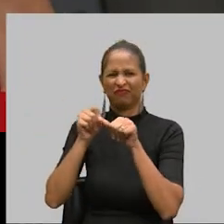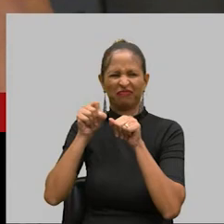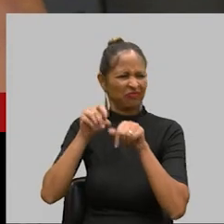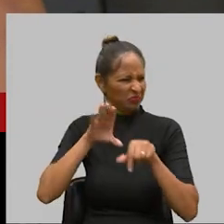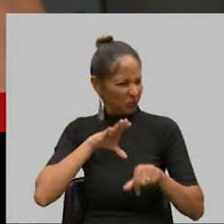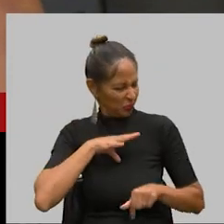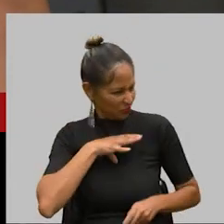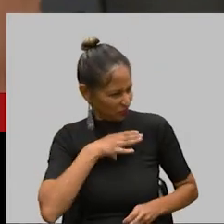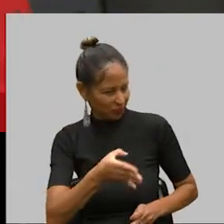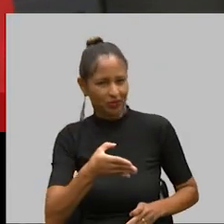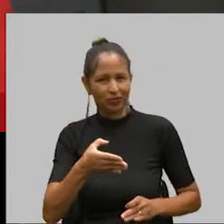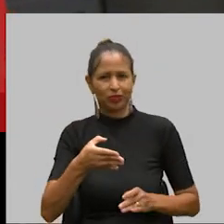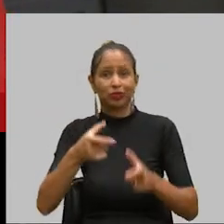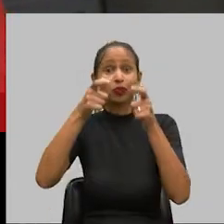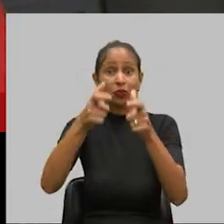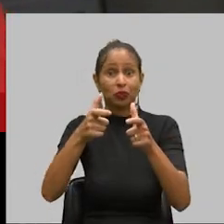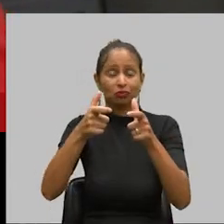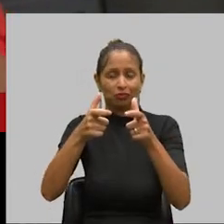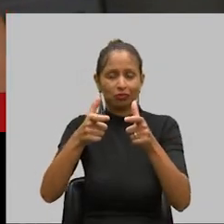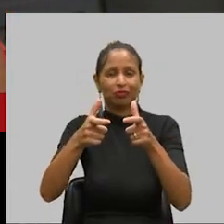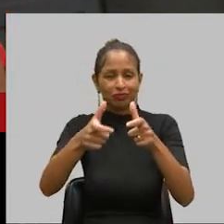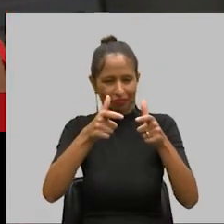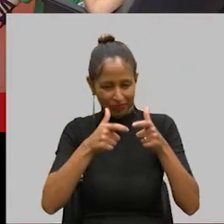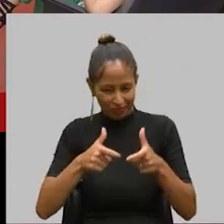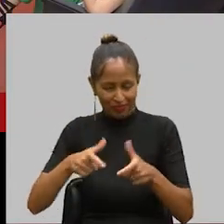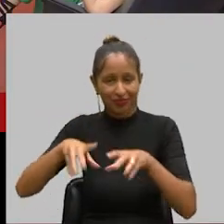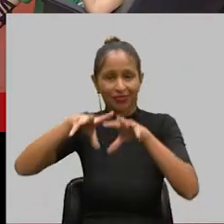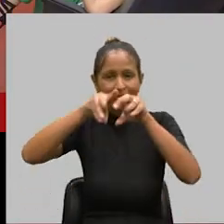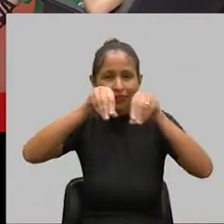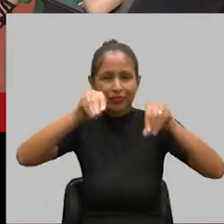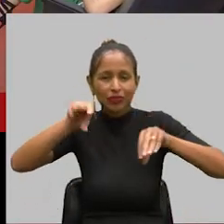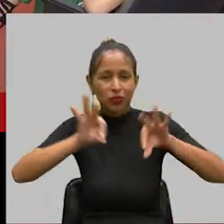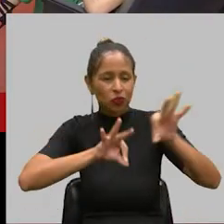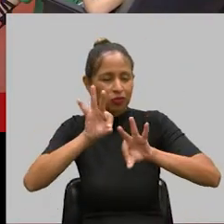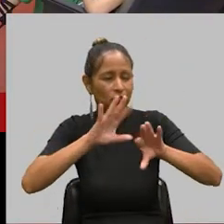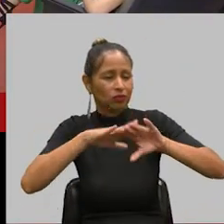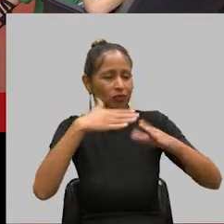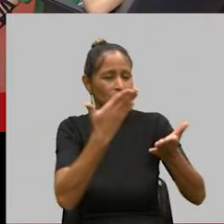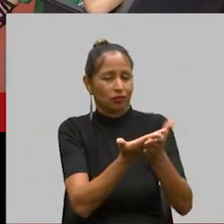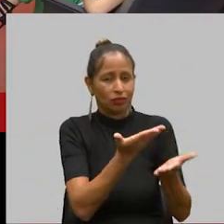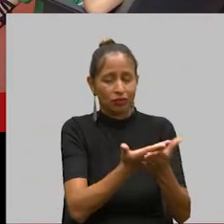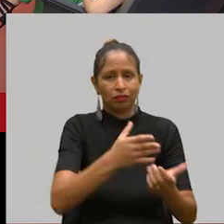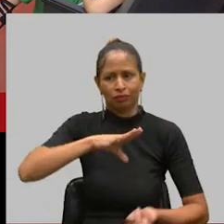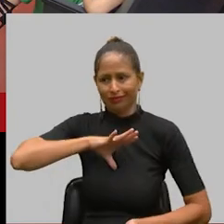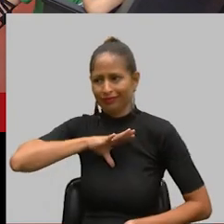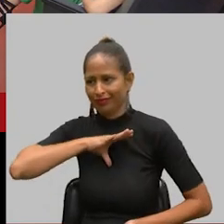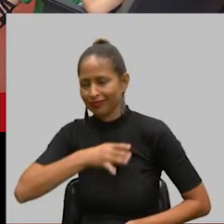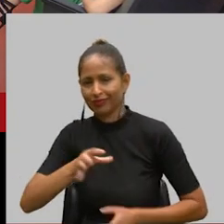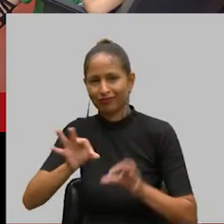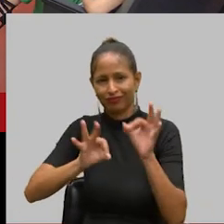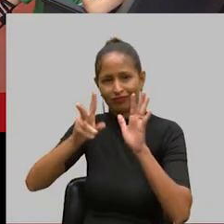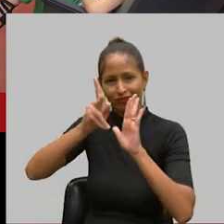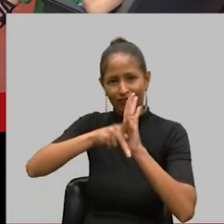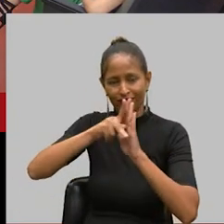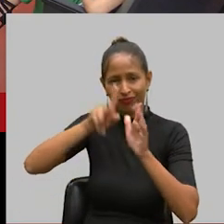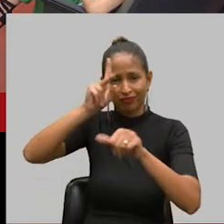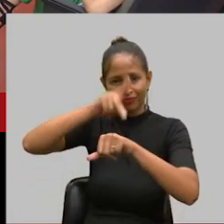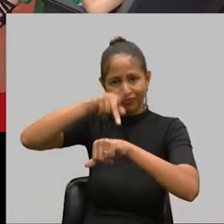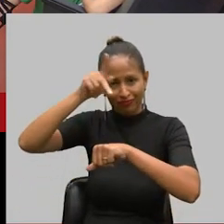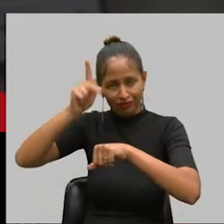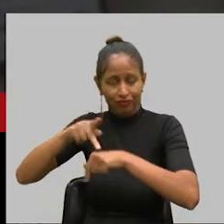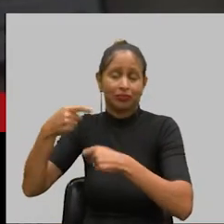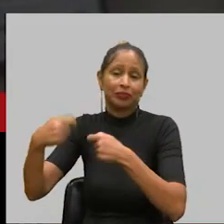coragem para ocupar as terras coragem para organizar as escolas coragem para fazer os projetos pedagógicos que a gente tem que